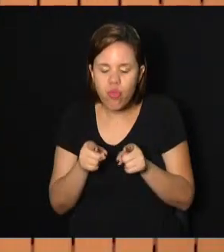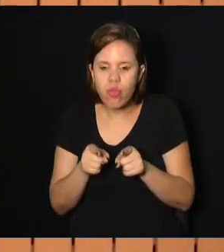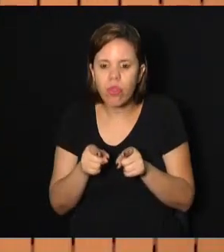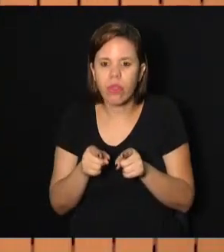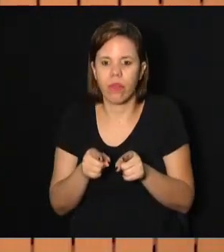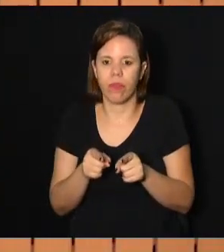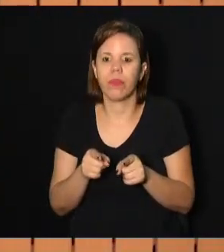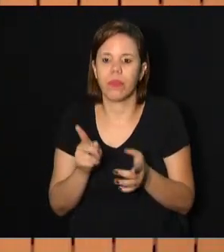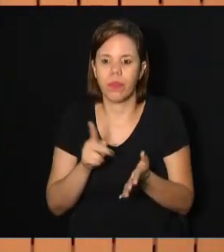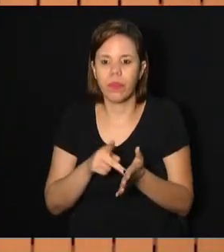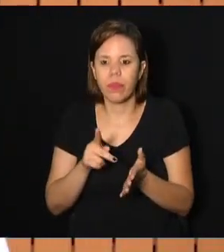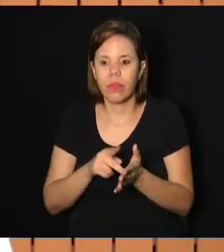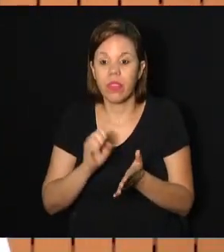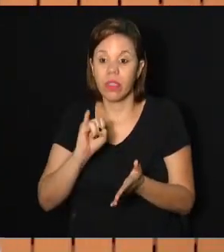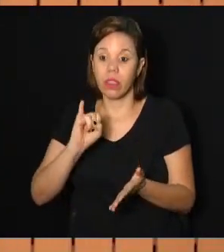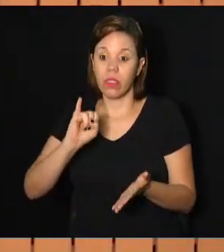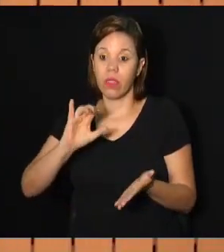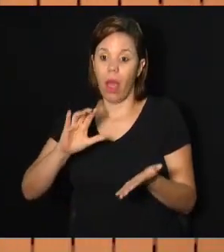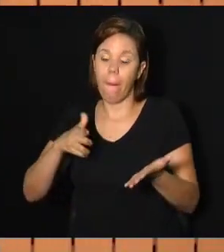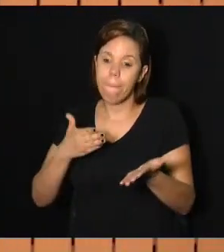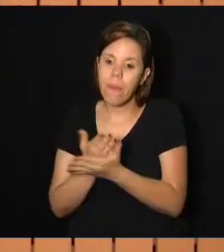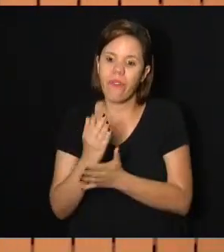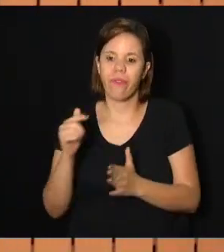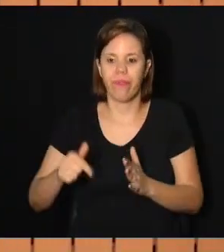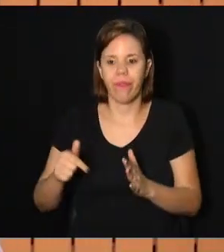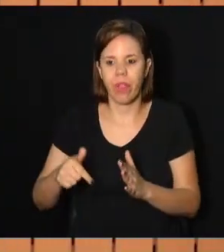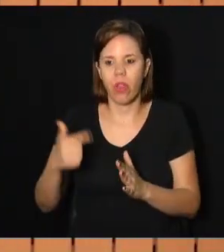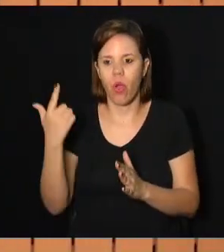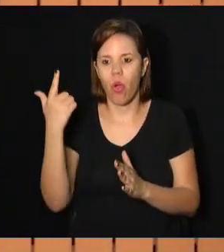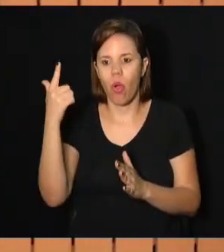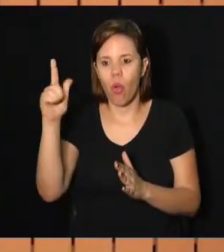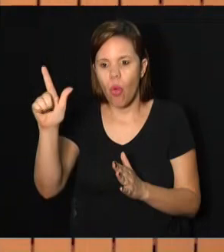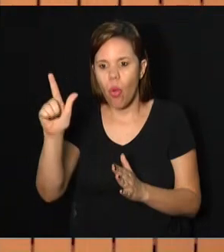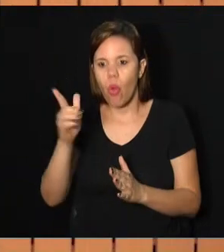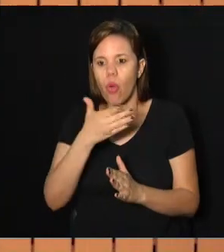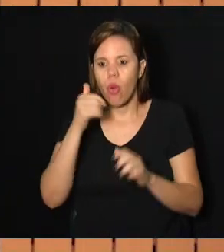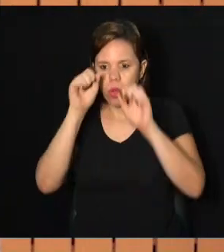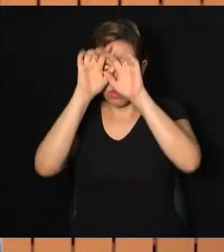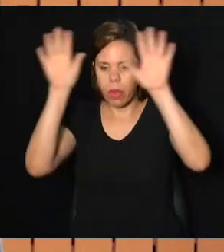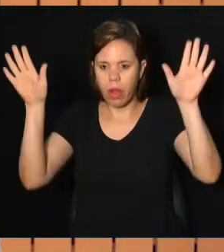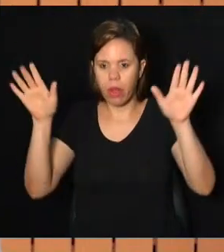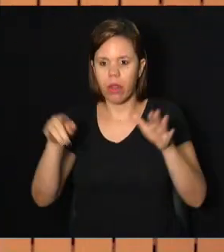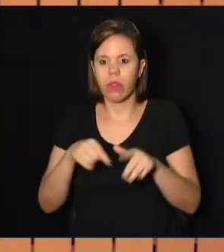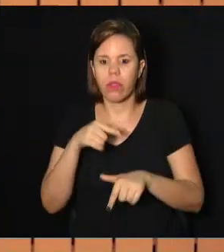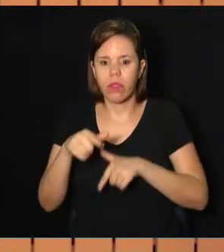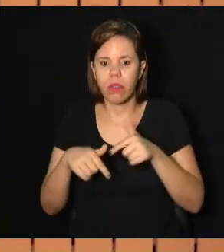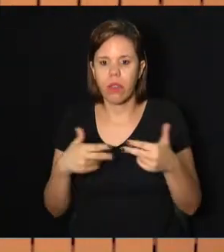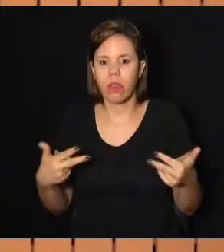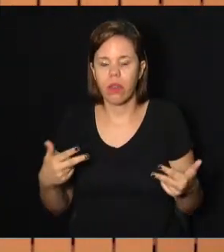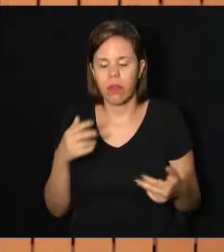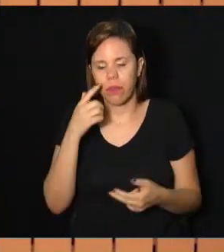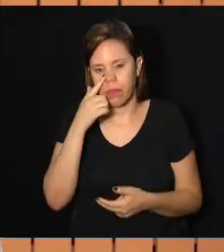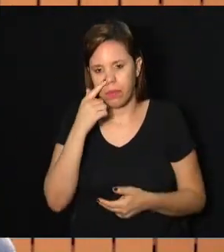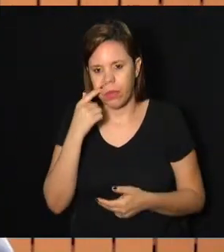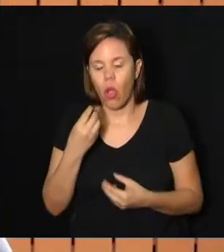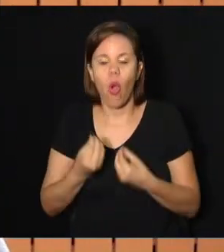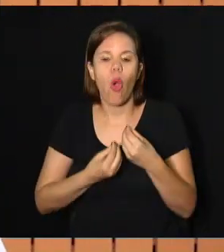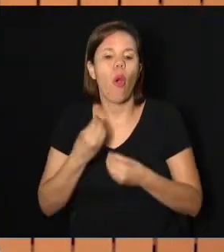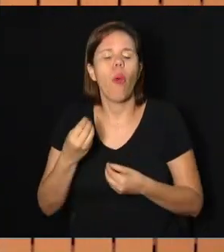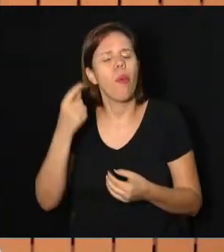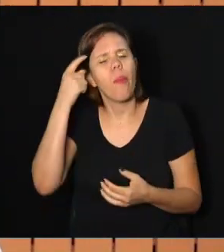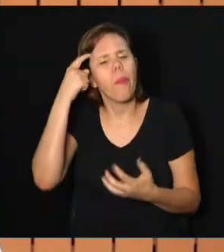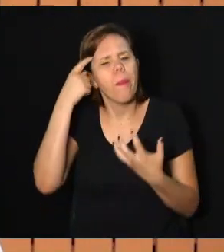sem dúvida, se aprovado nessa Casa, dará uma outra dimensão dos trabalhos e, principalmente, de como